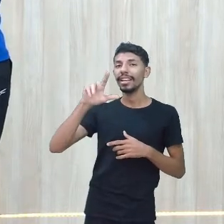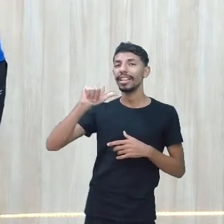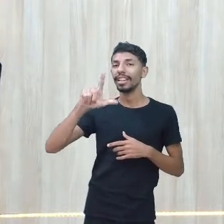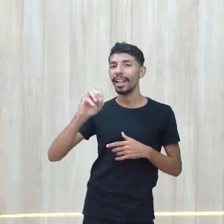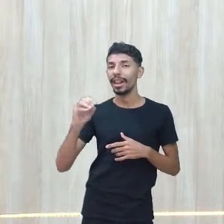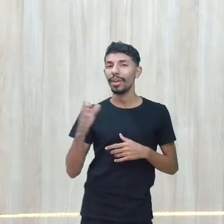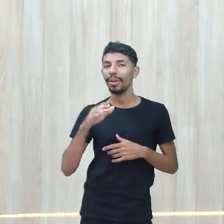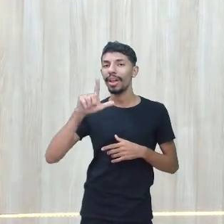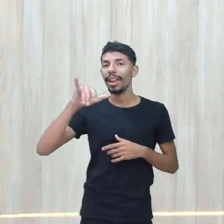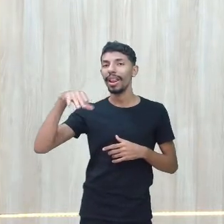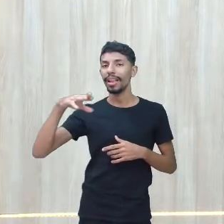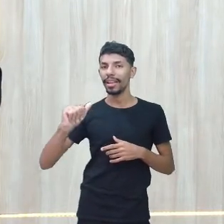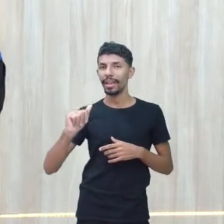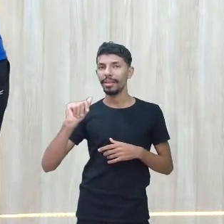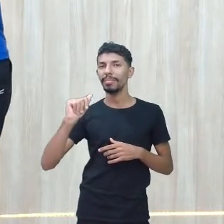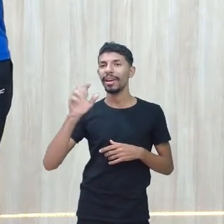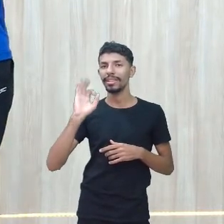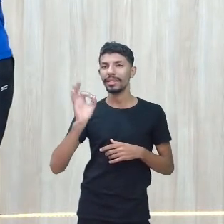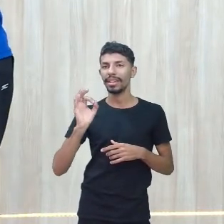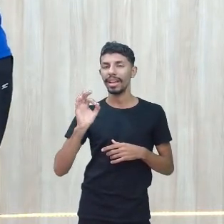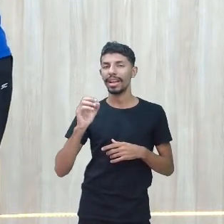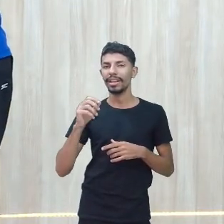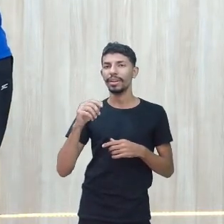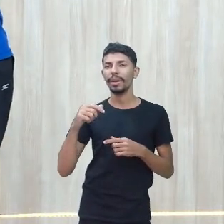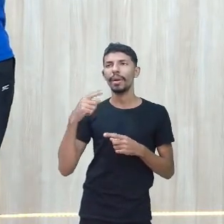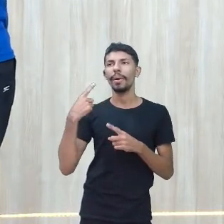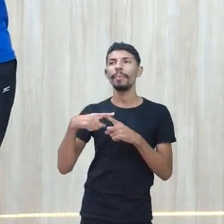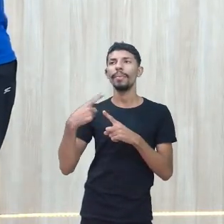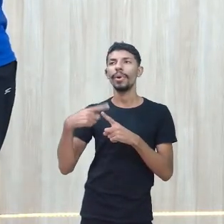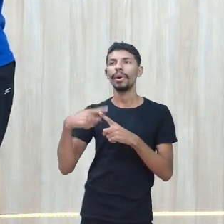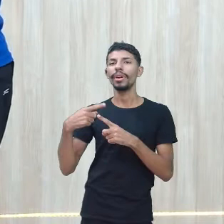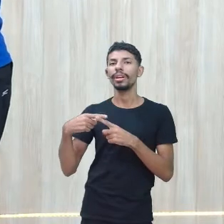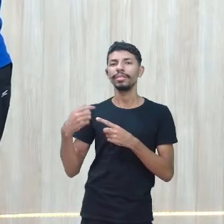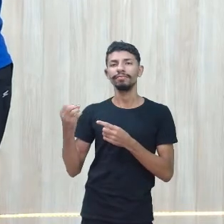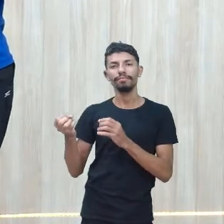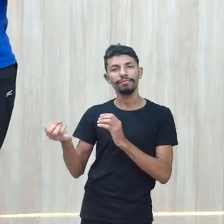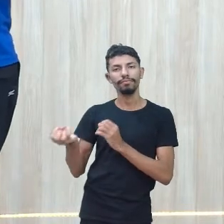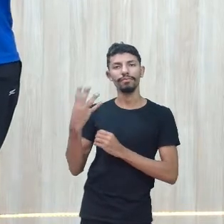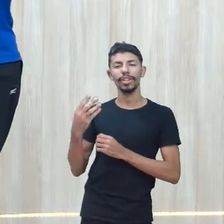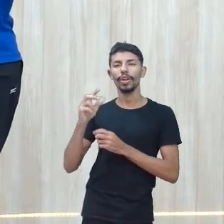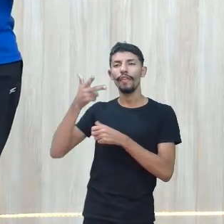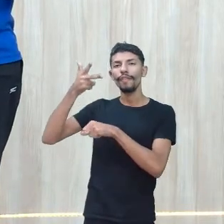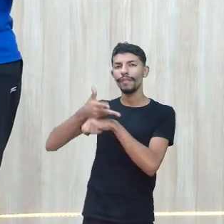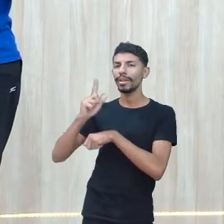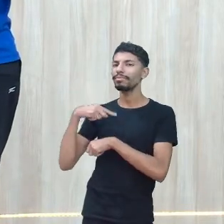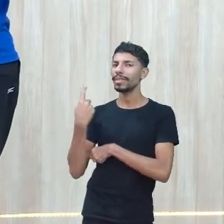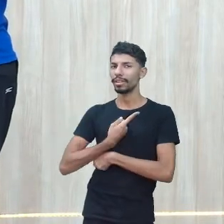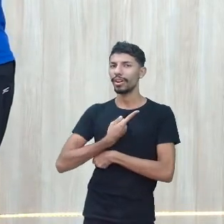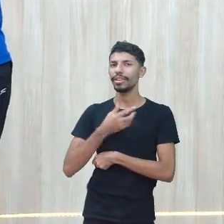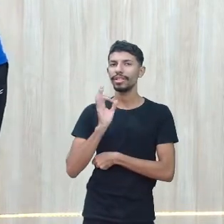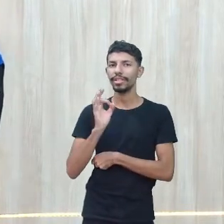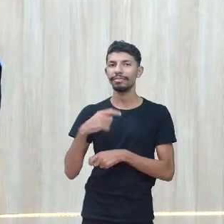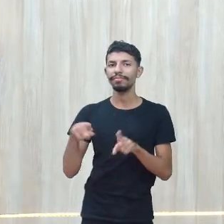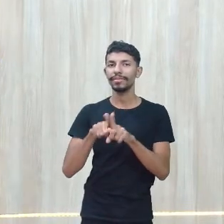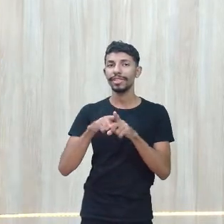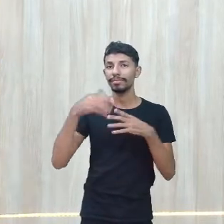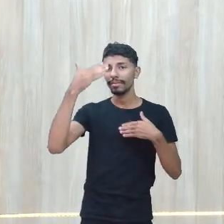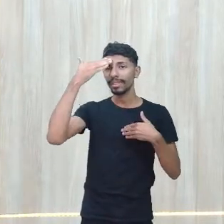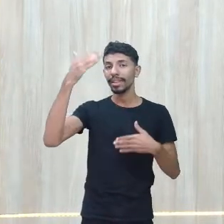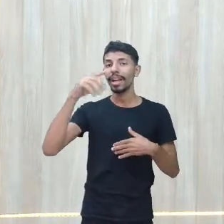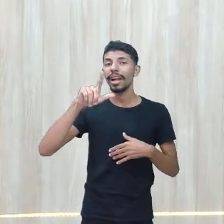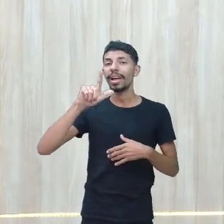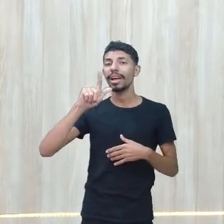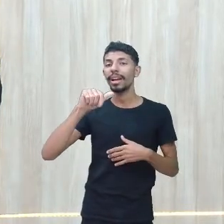o humorista Ítalo Lima, por ter mandado esse vídeo pra gente. E agradecer também a Gatuno Produções